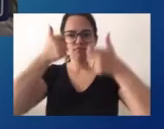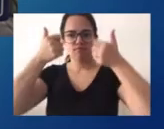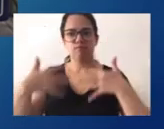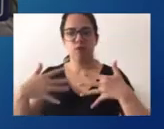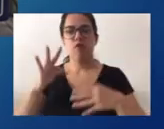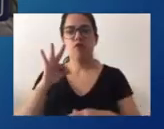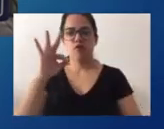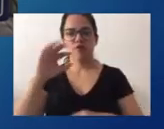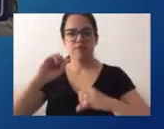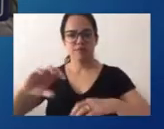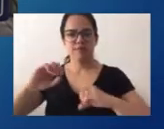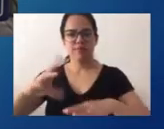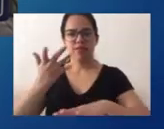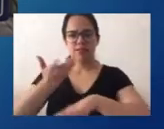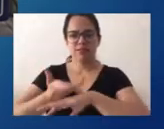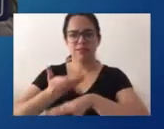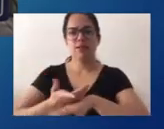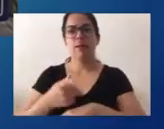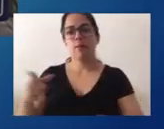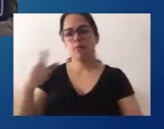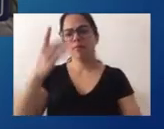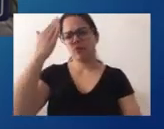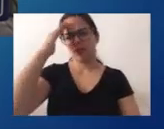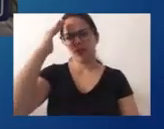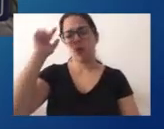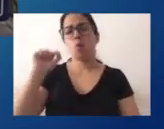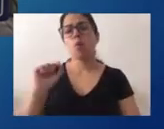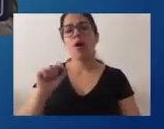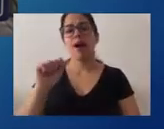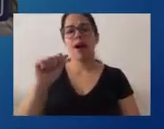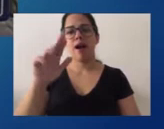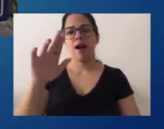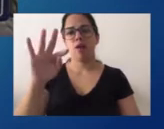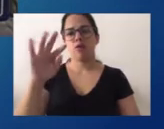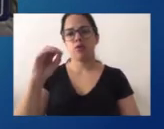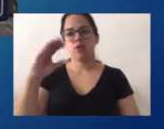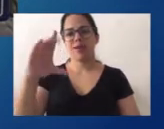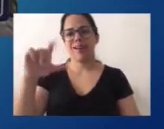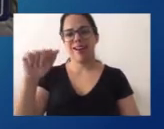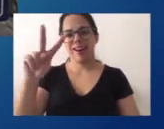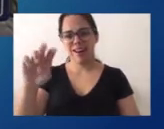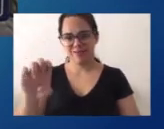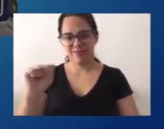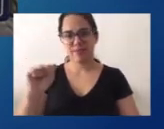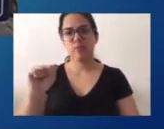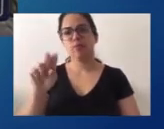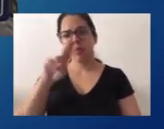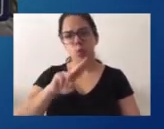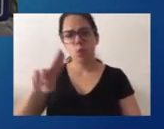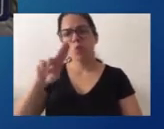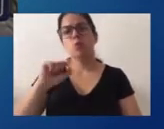conteúdo, mas quando vocês estudarem nas disciplinas ali de microbiologia, vocês vão ver que a autoclave são equipamentos que